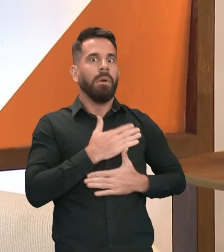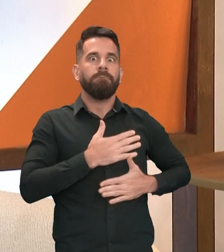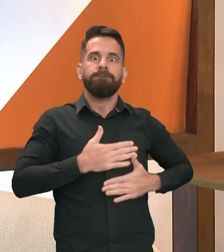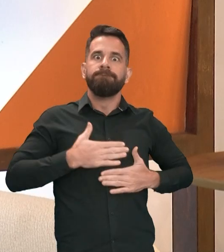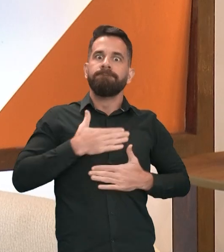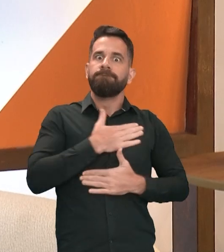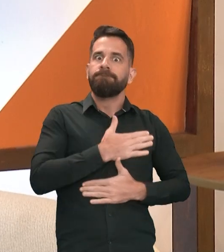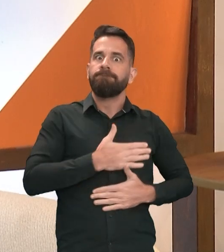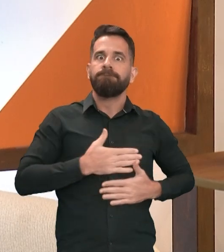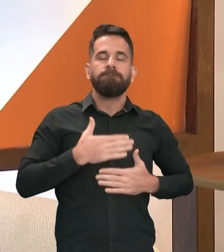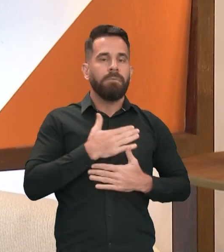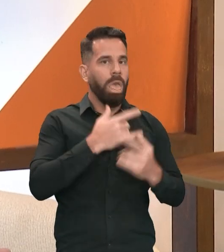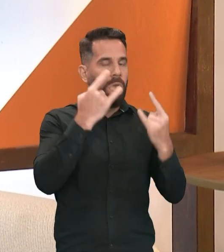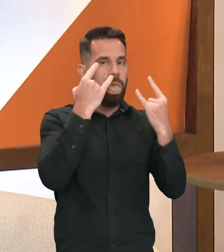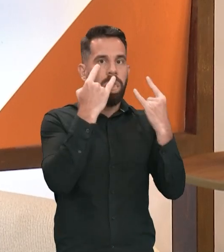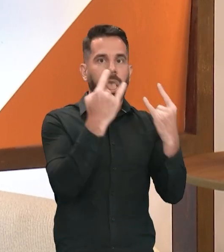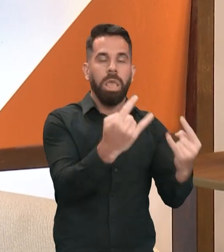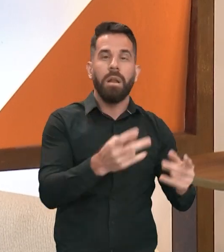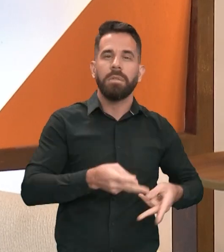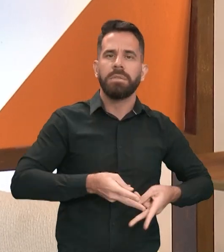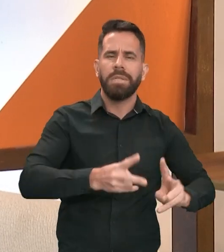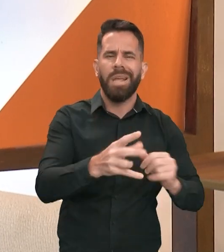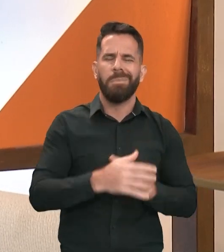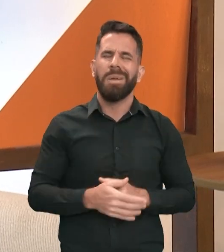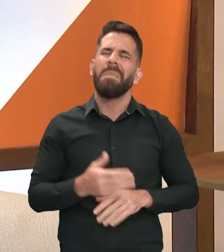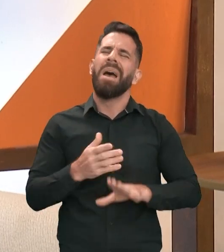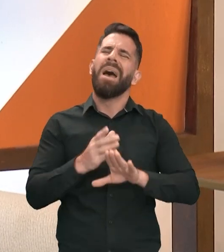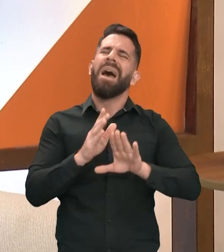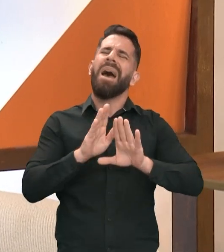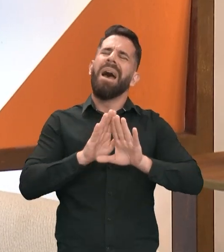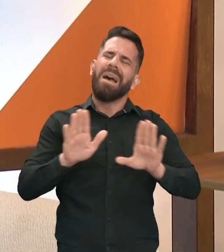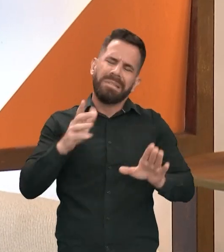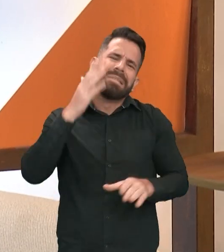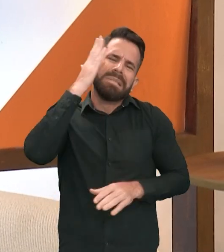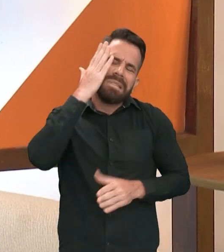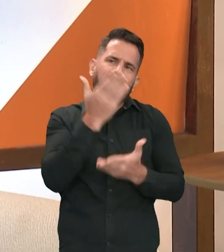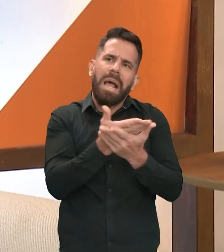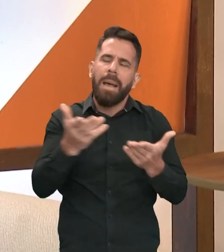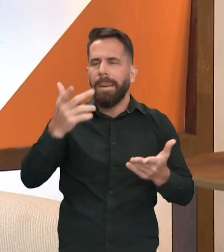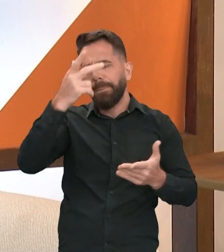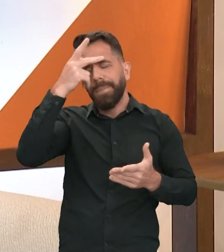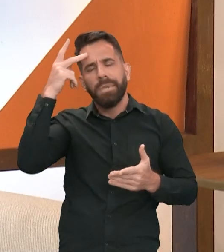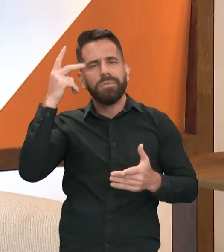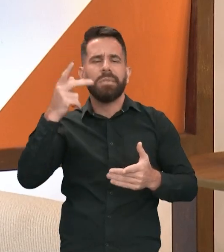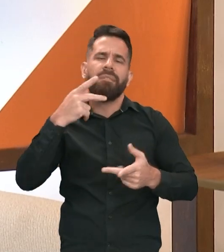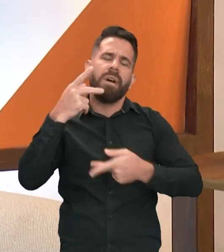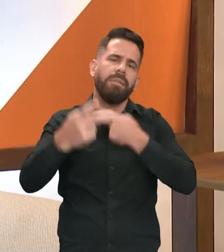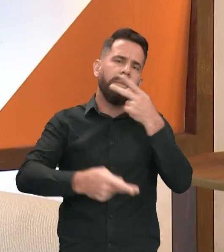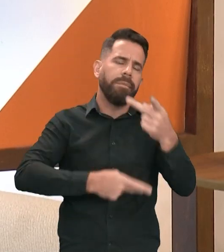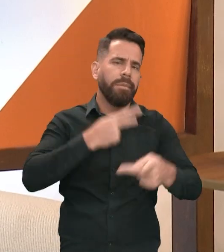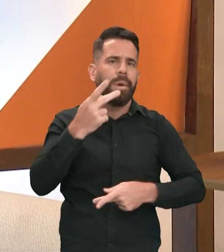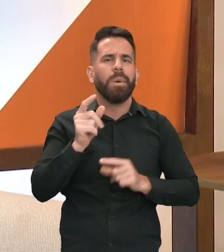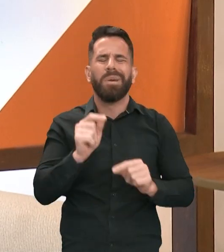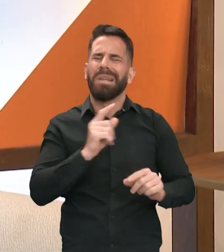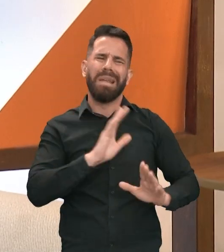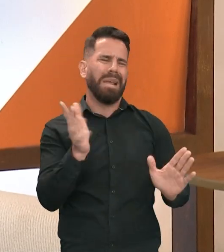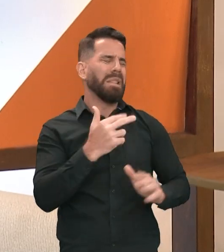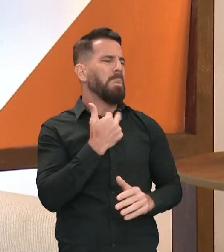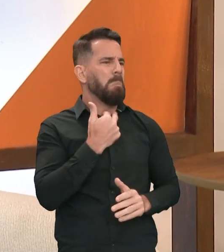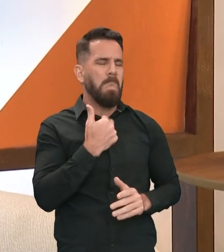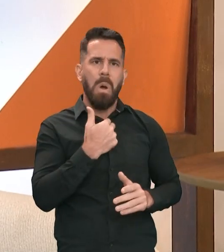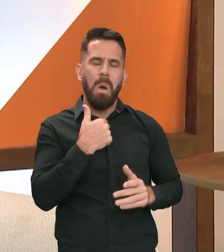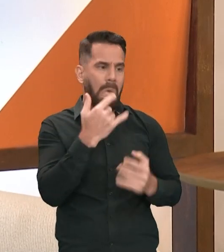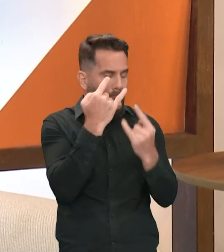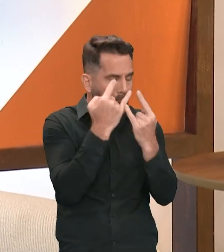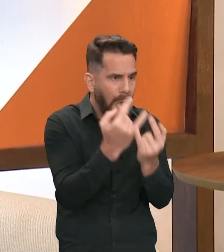aquela questão de que, nossa, tem que tirar a criança do frente do computador, tirar a criança do frente dos jogos, porque senão acaba com a atenção,